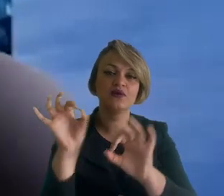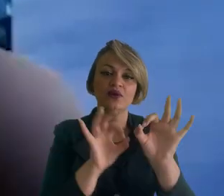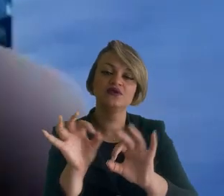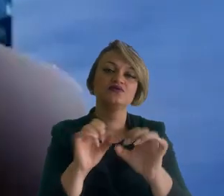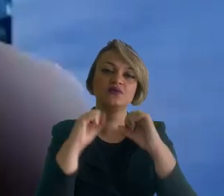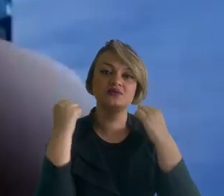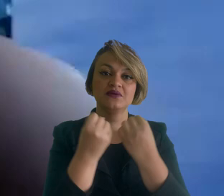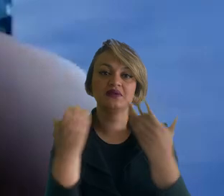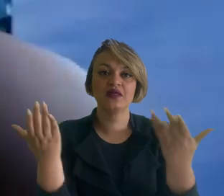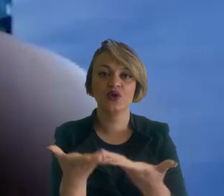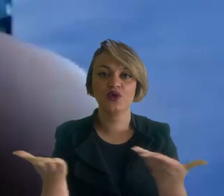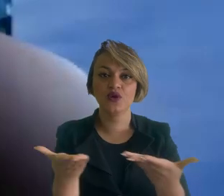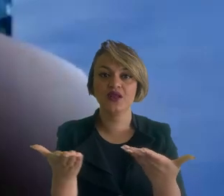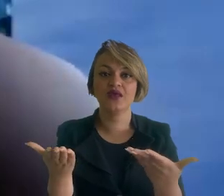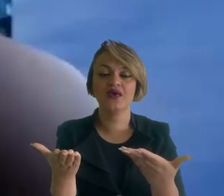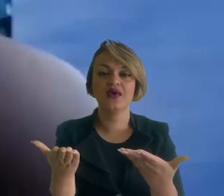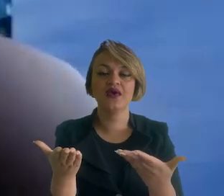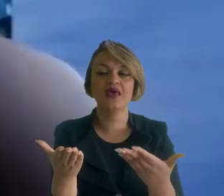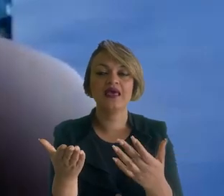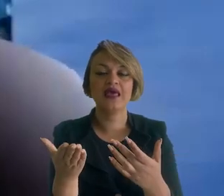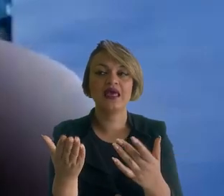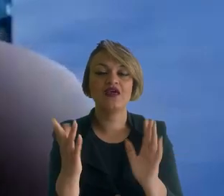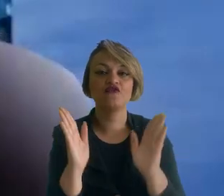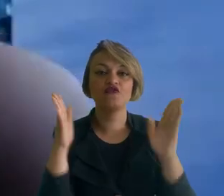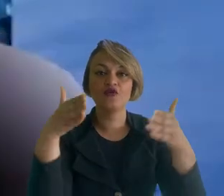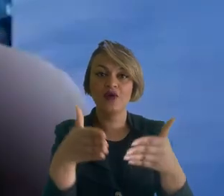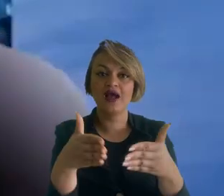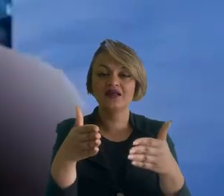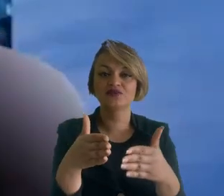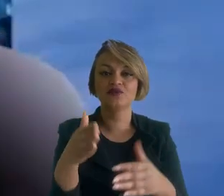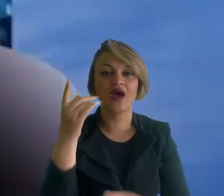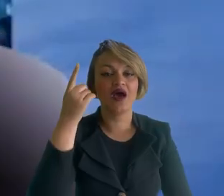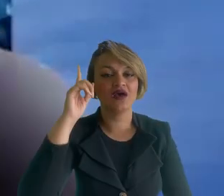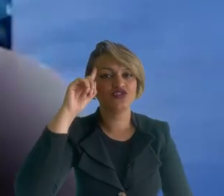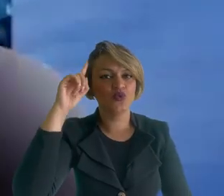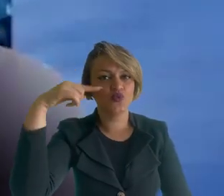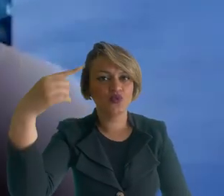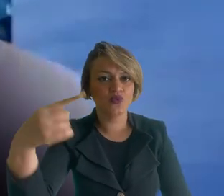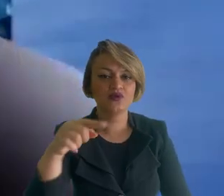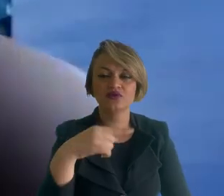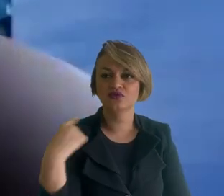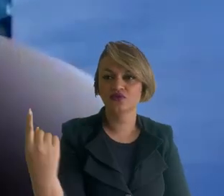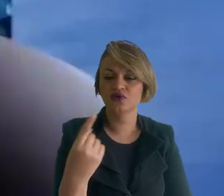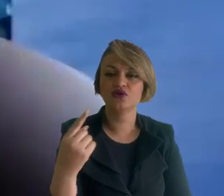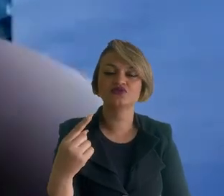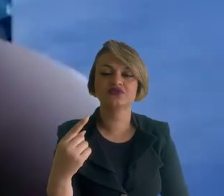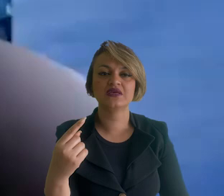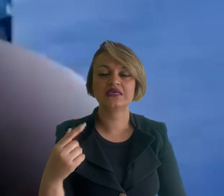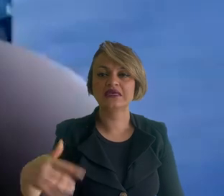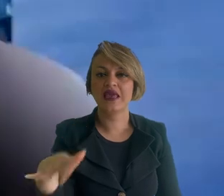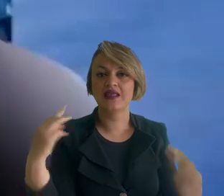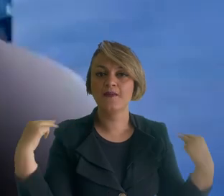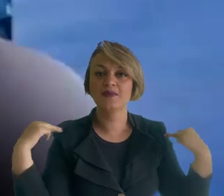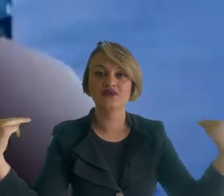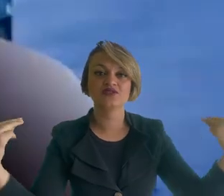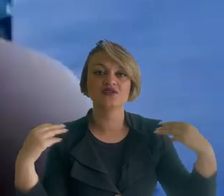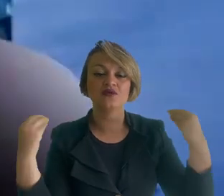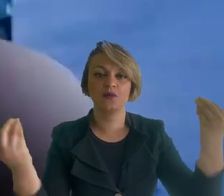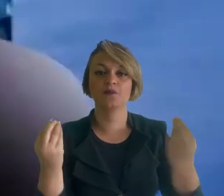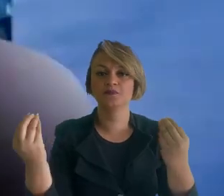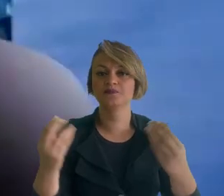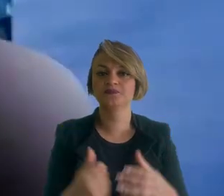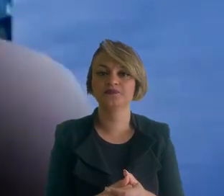Esse seminário é diz muito respeito ao nosso dia a dia e a atuação do magistrado